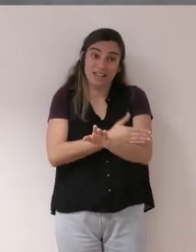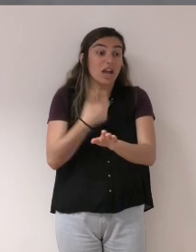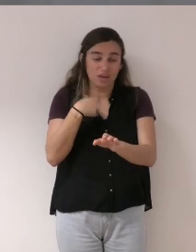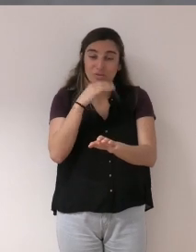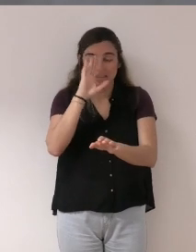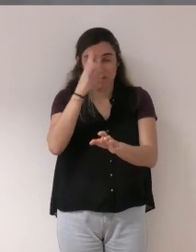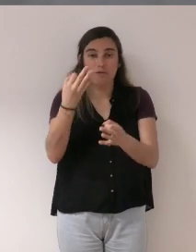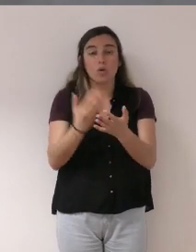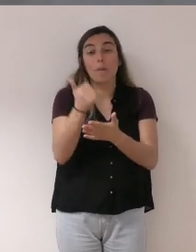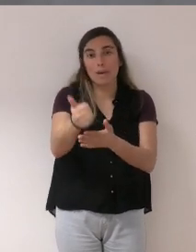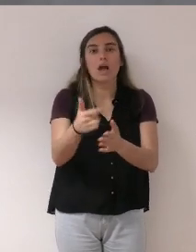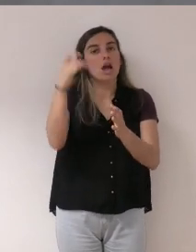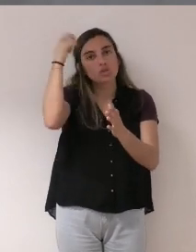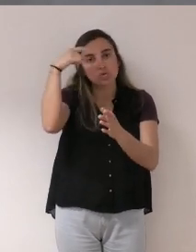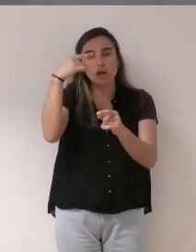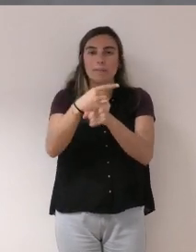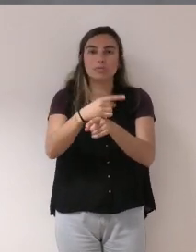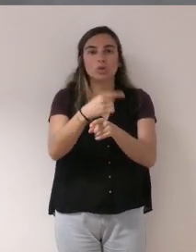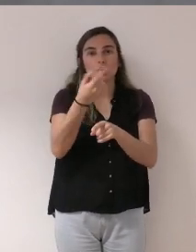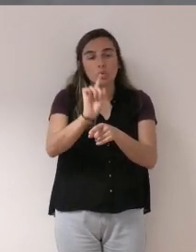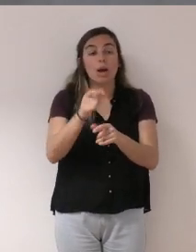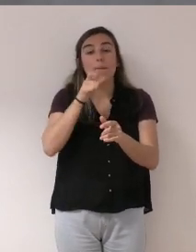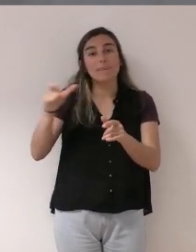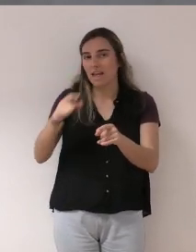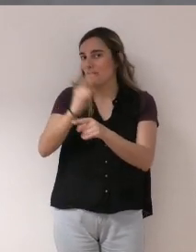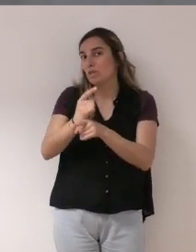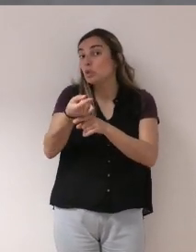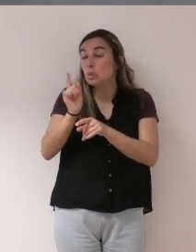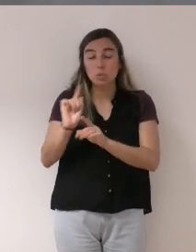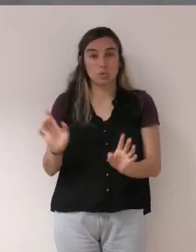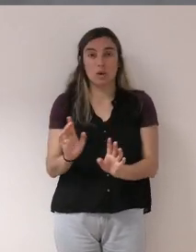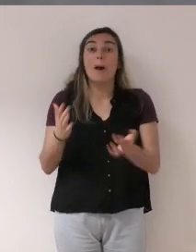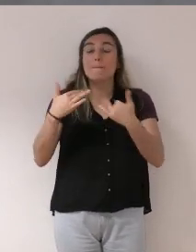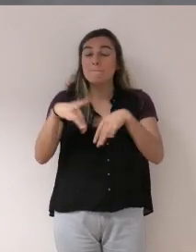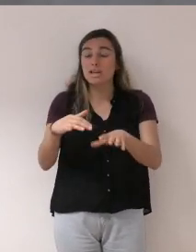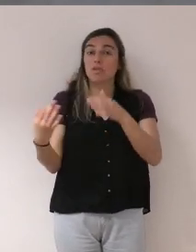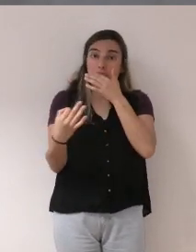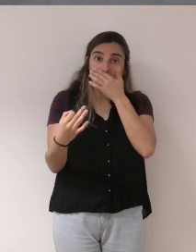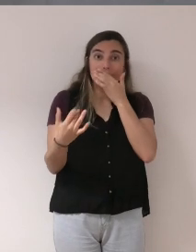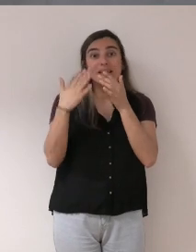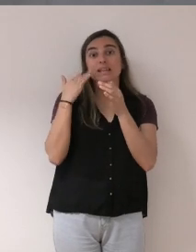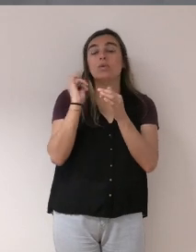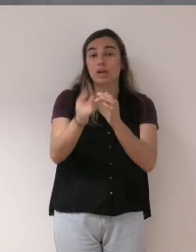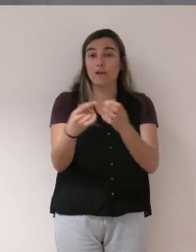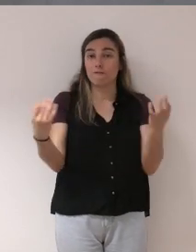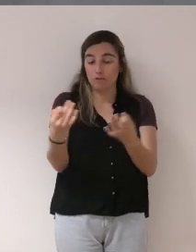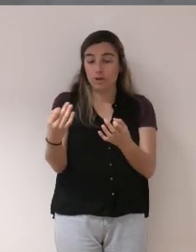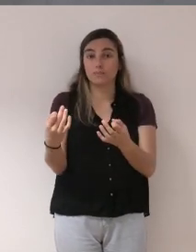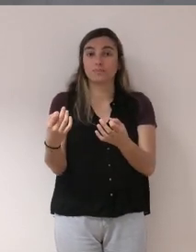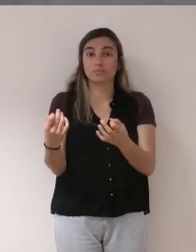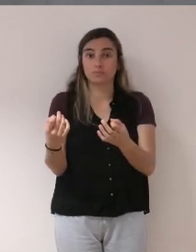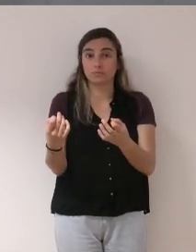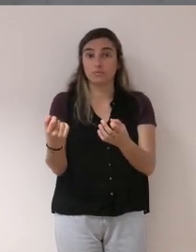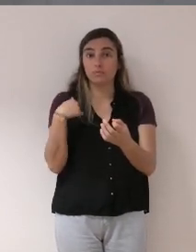É claro que a história já não é a mesma, eu sei que as palavras já não são as mesmas, mas de alguma maneira tentar que aquilo que foi